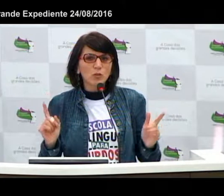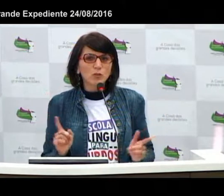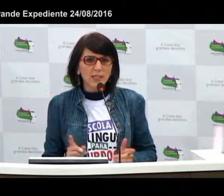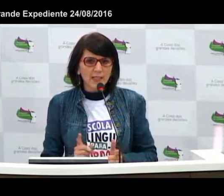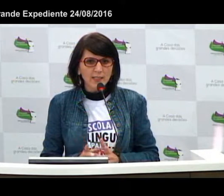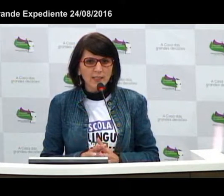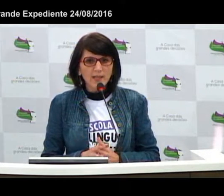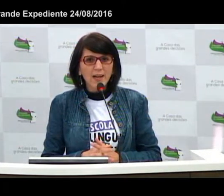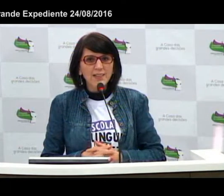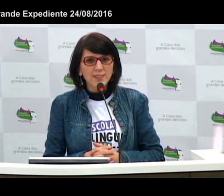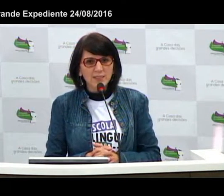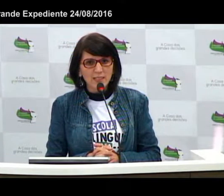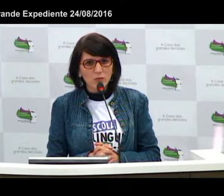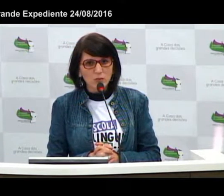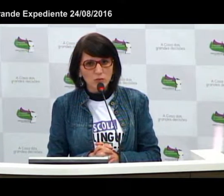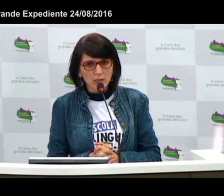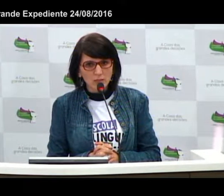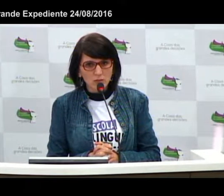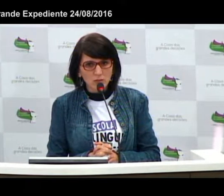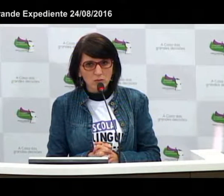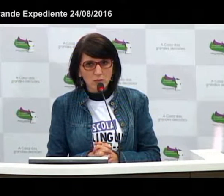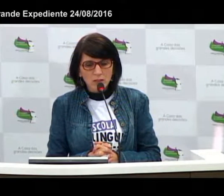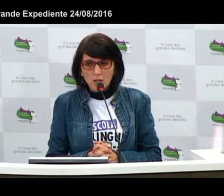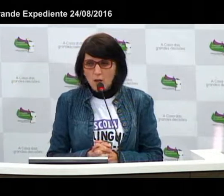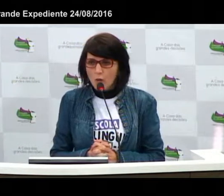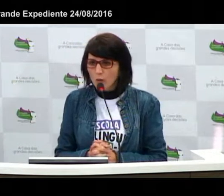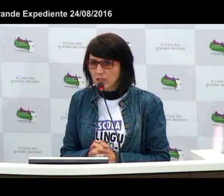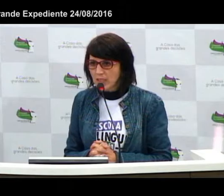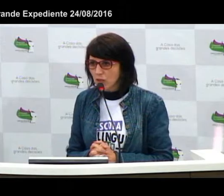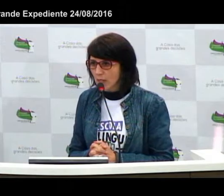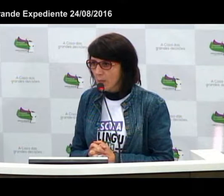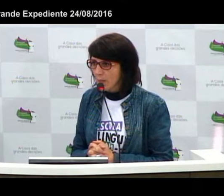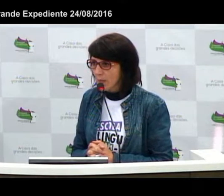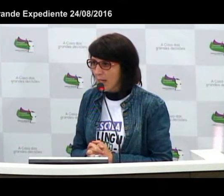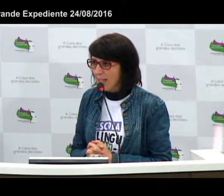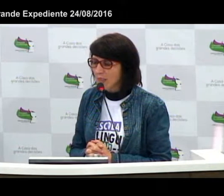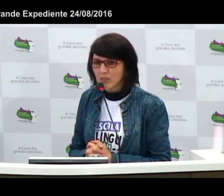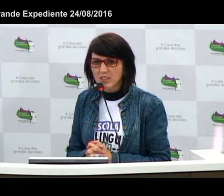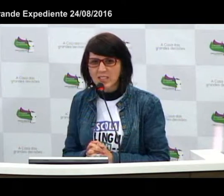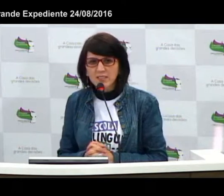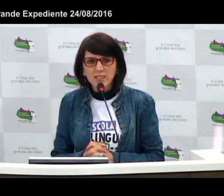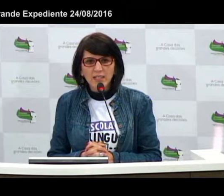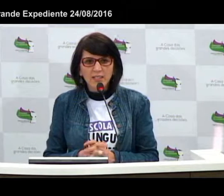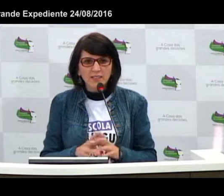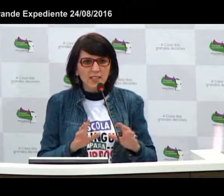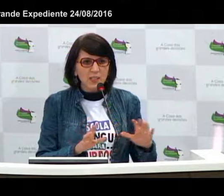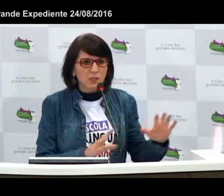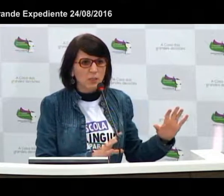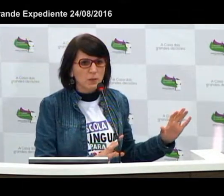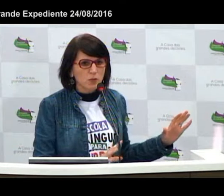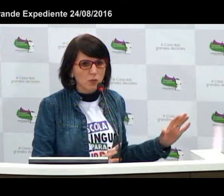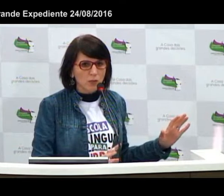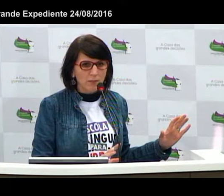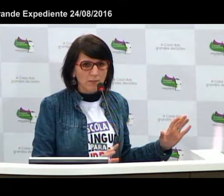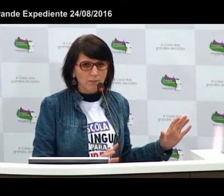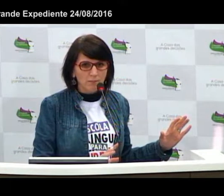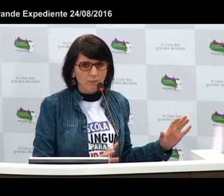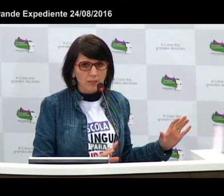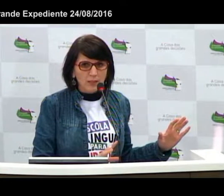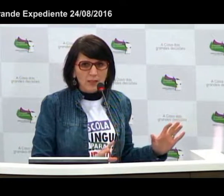não consegue acessar os seus direitos. Ou seja, a deficiência, ela saiu da